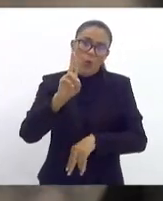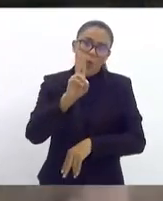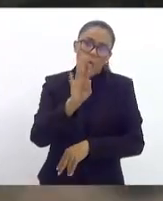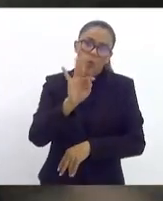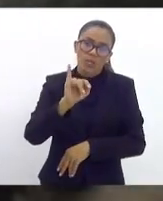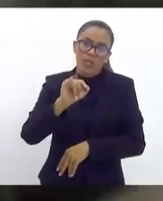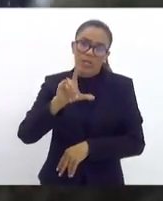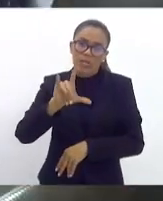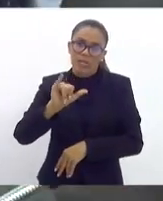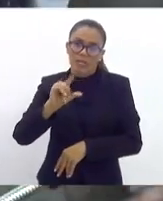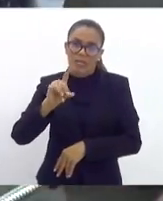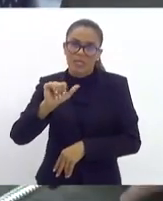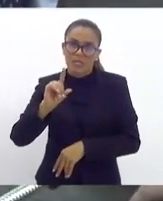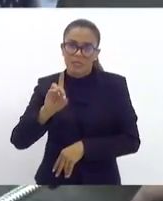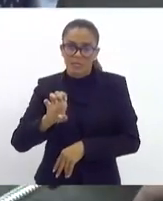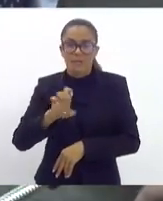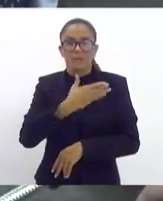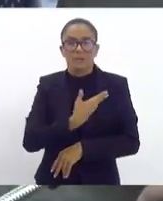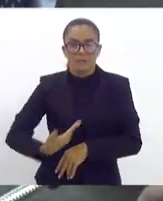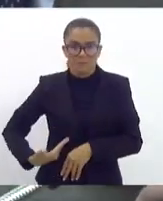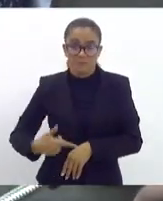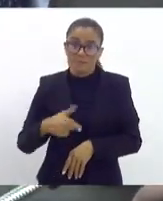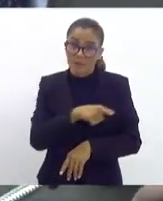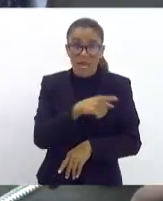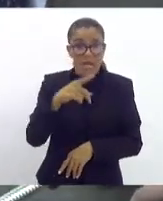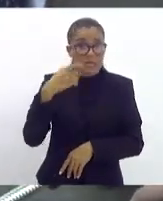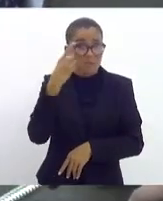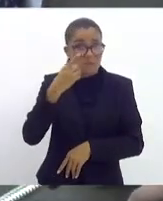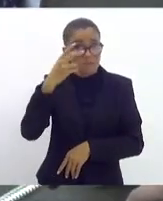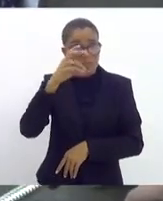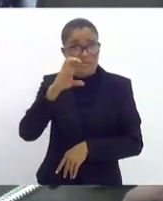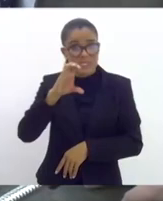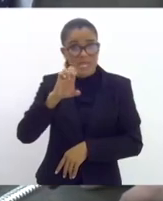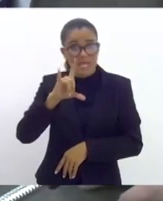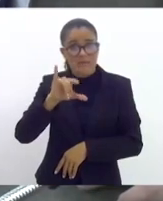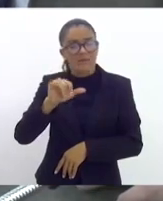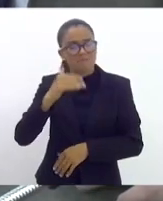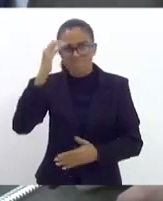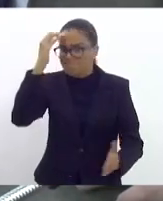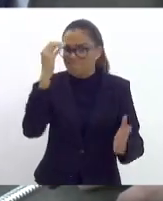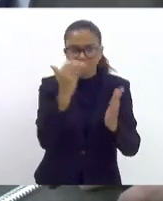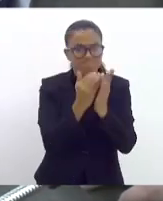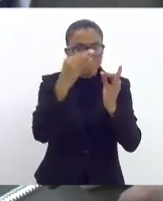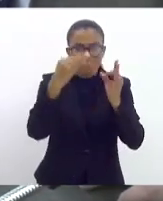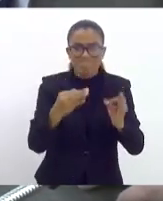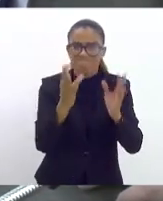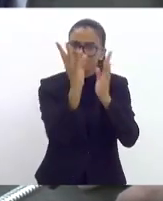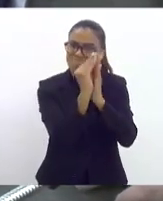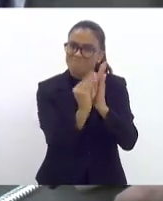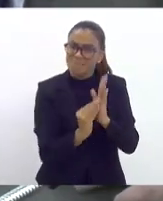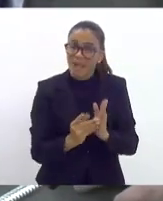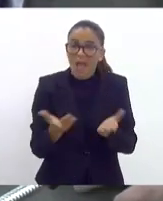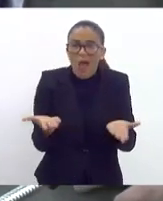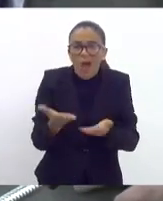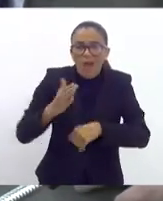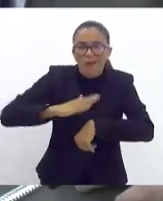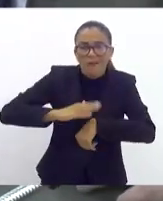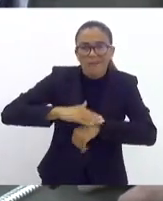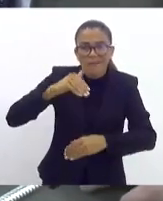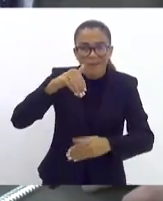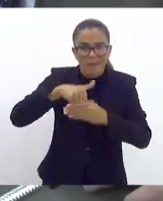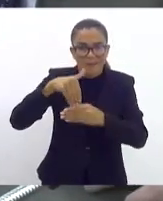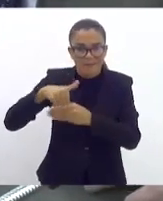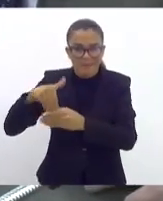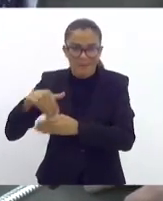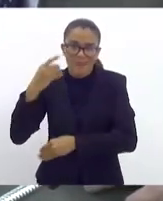por acaso o deputada Célia cumpriu exatamente o que a gente havia discutido e o que tá na minuta então a ocasião da votação desse PL da